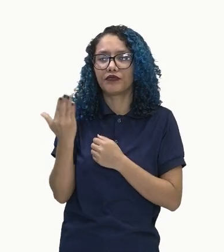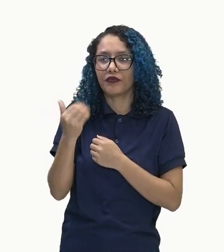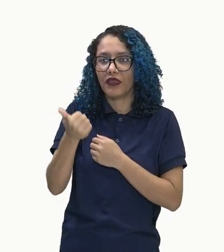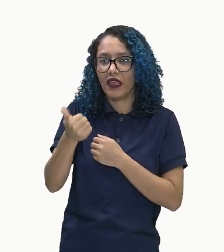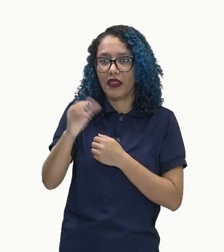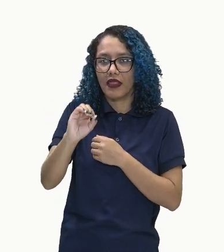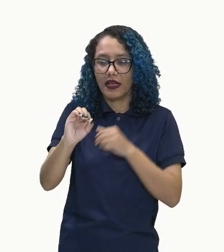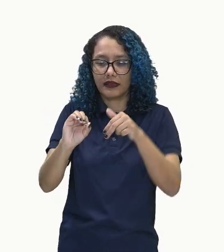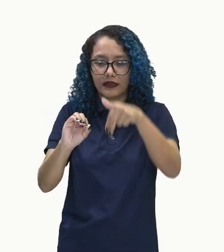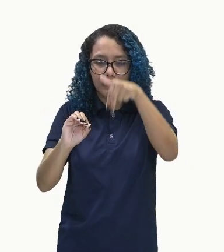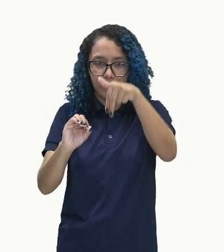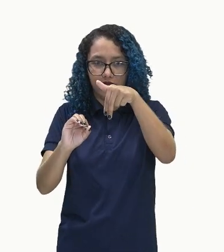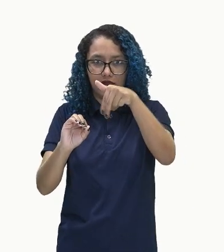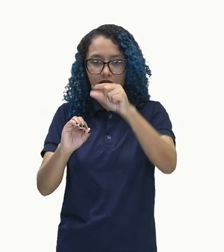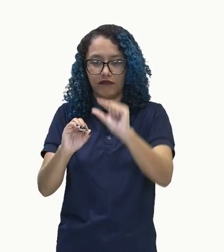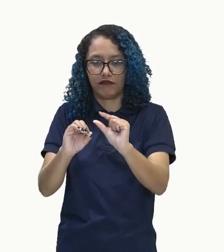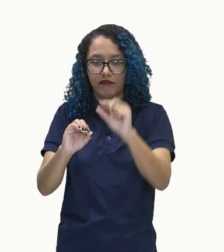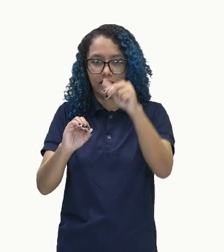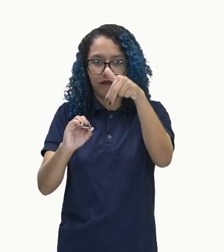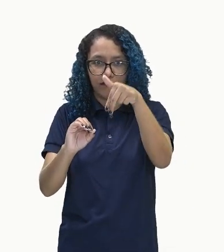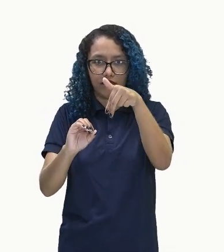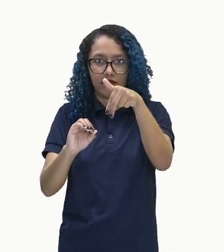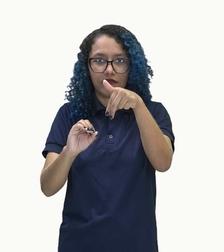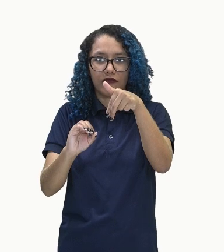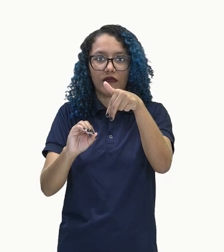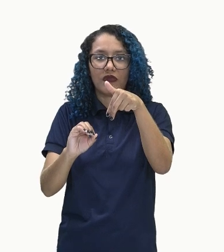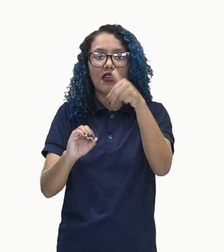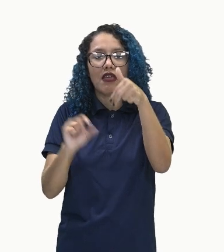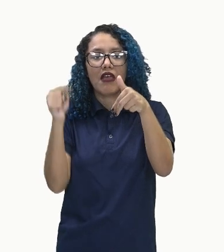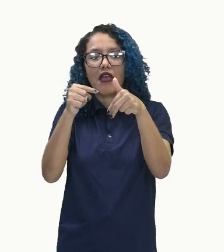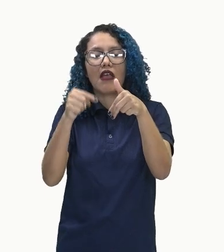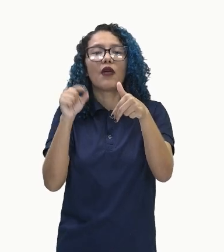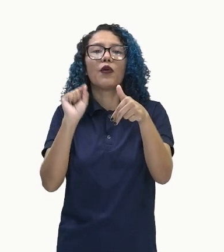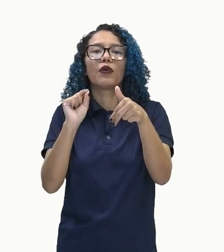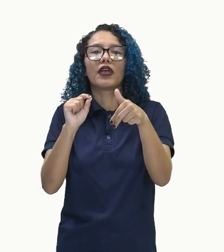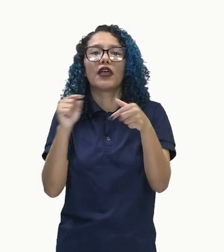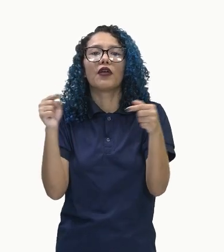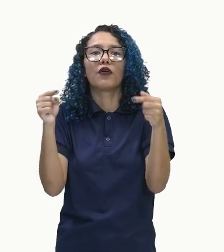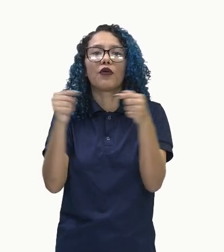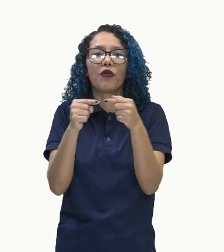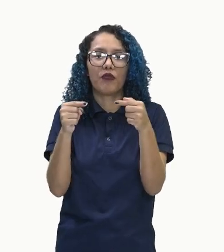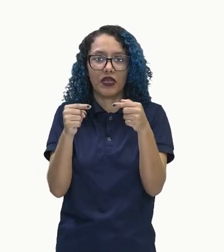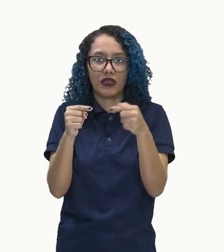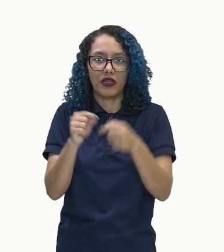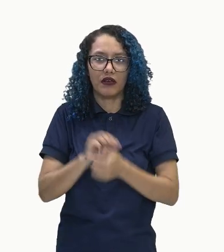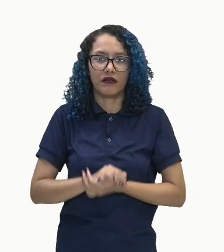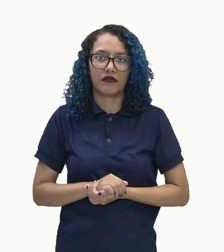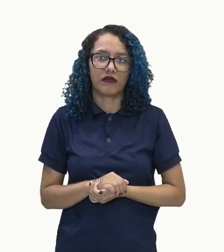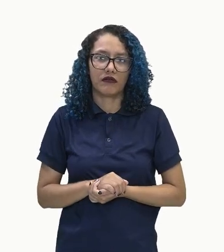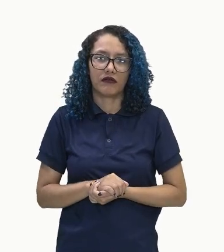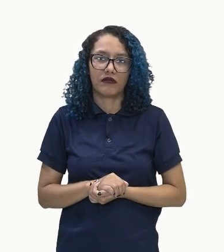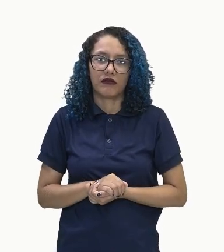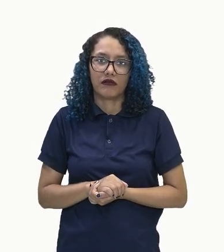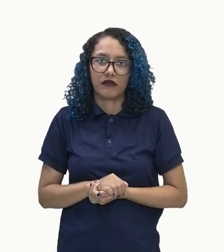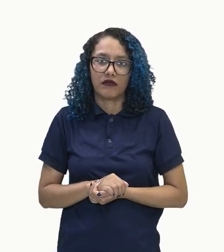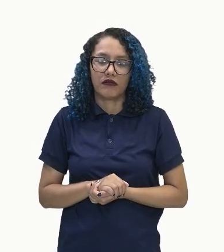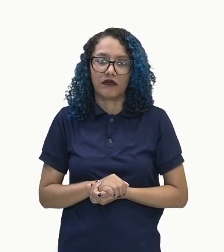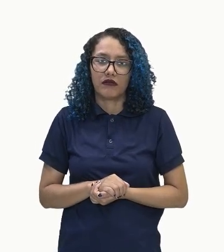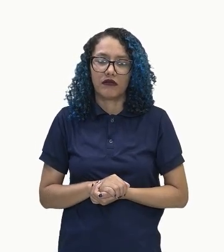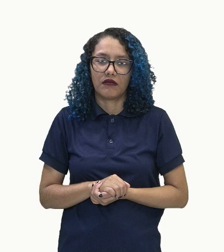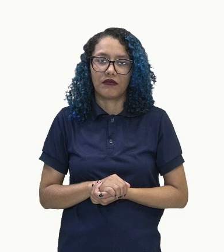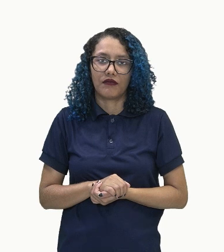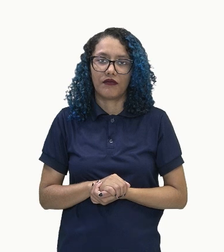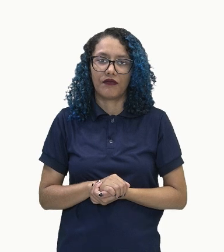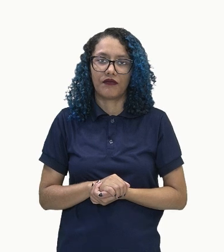expoente n, onde n é um número inteiro. Pessoal, esse 10 elevado ao expoente n nada mais